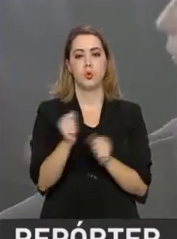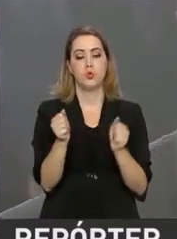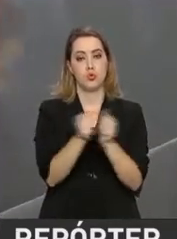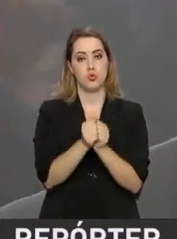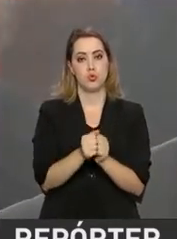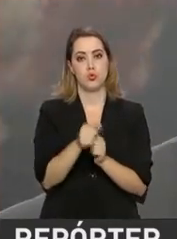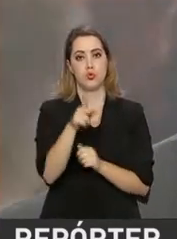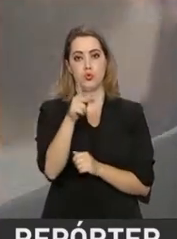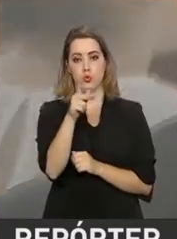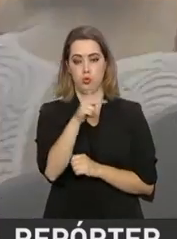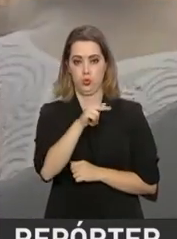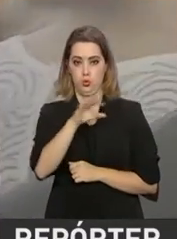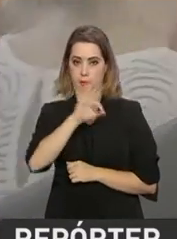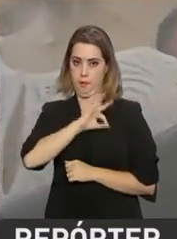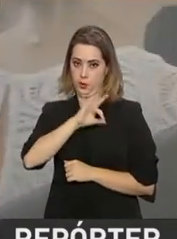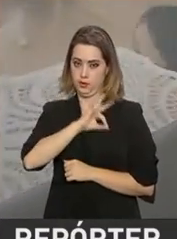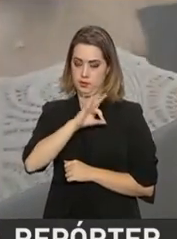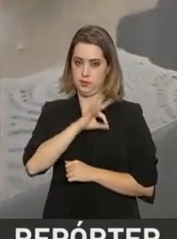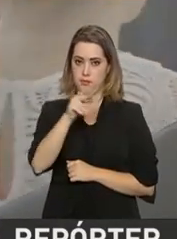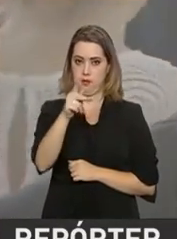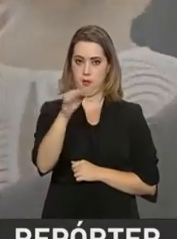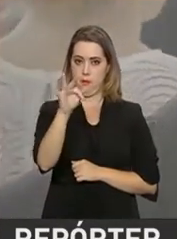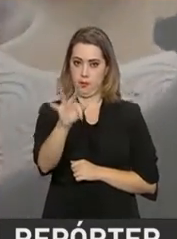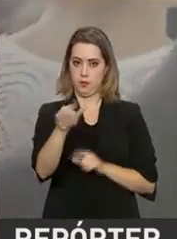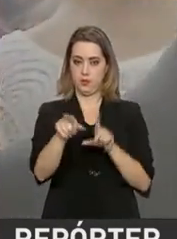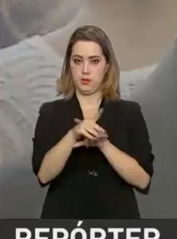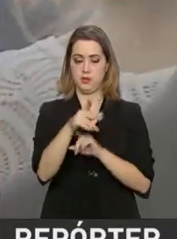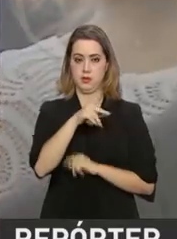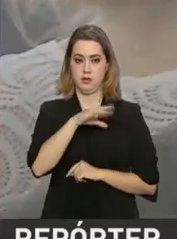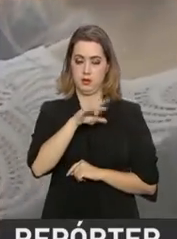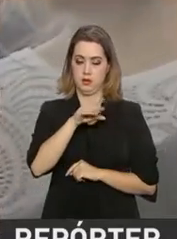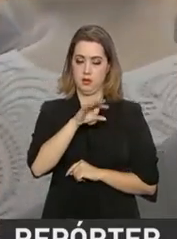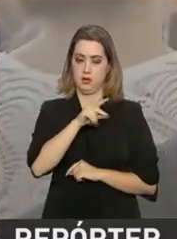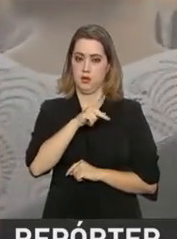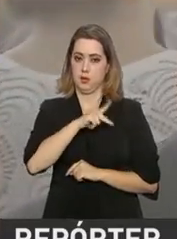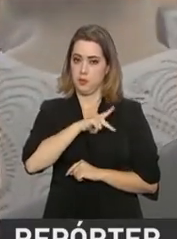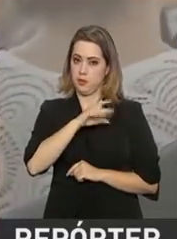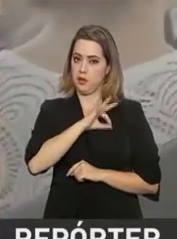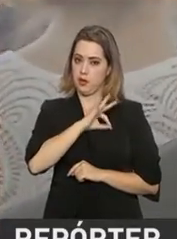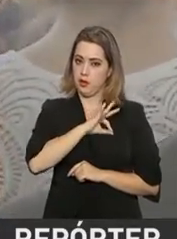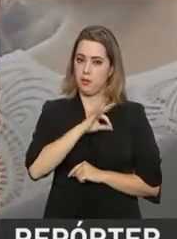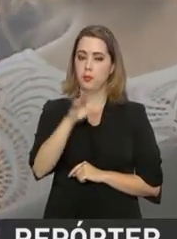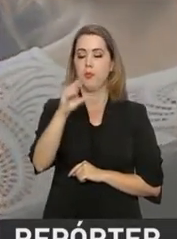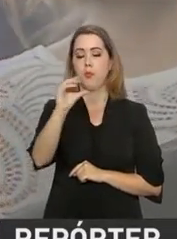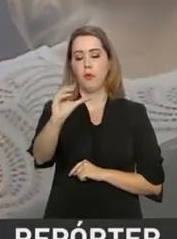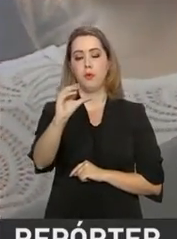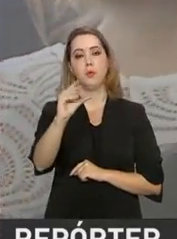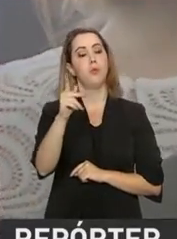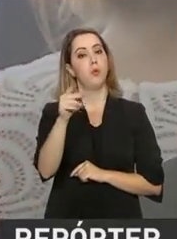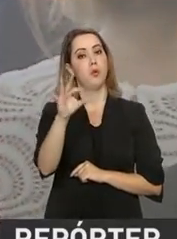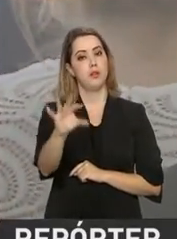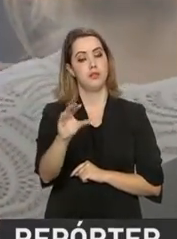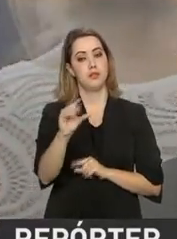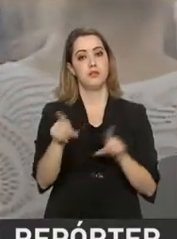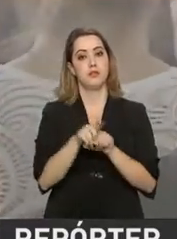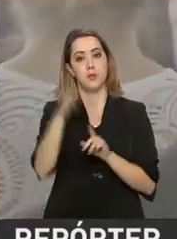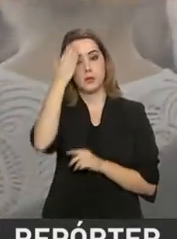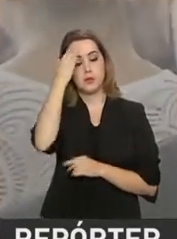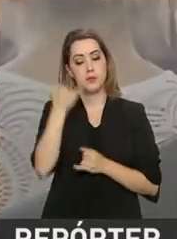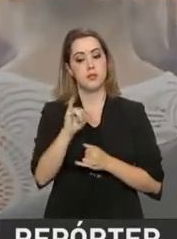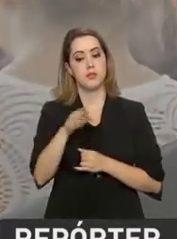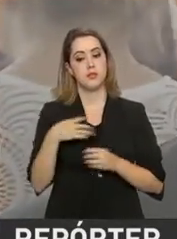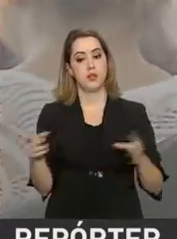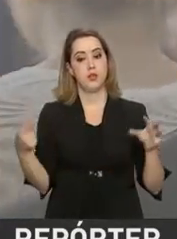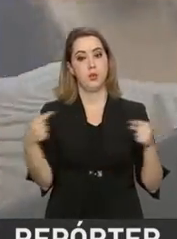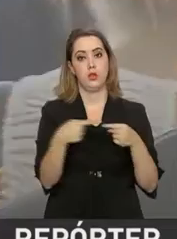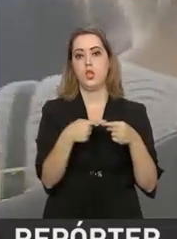de cada localidade as investigações é para rapidamente verificar se há ou não com a conotação política porque é importante